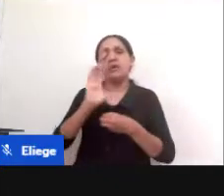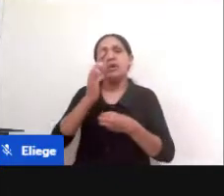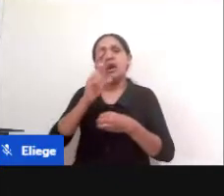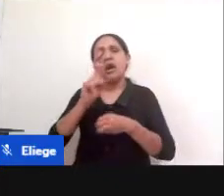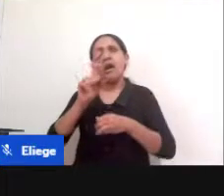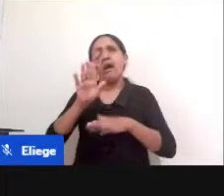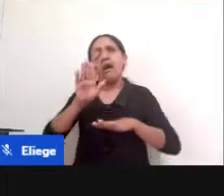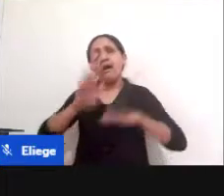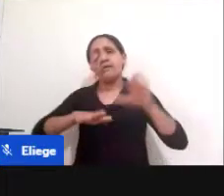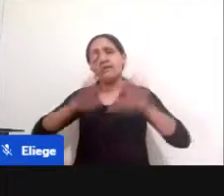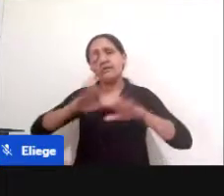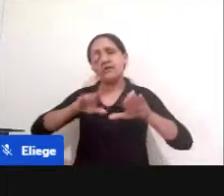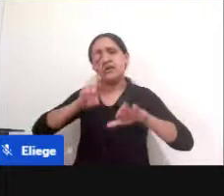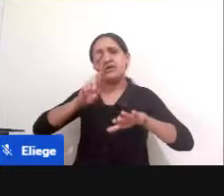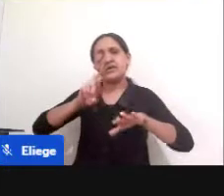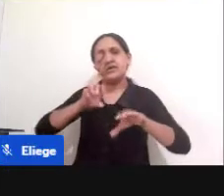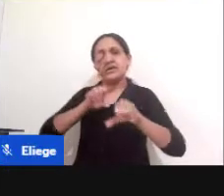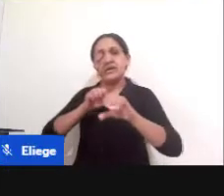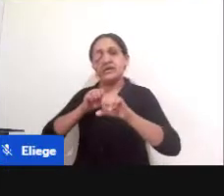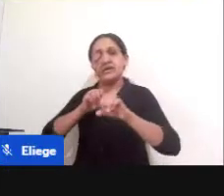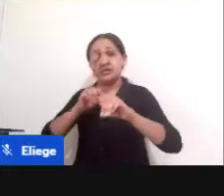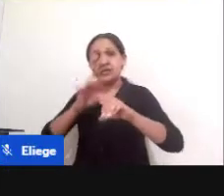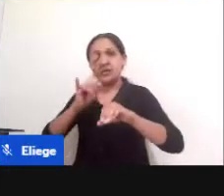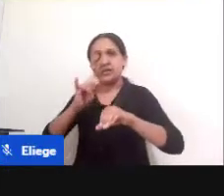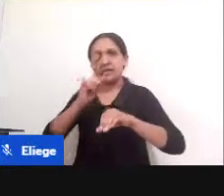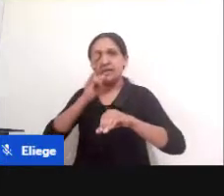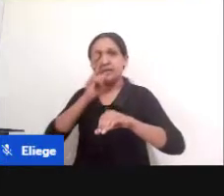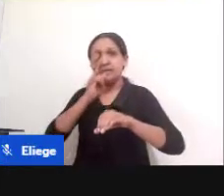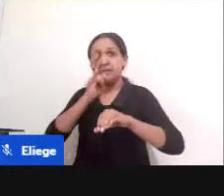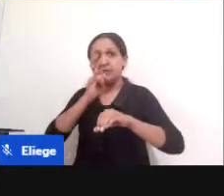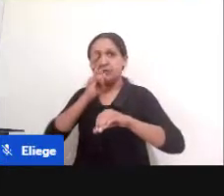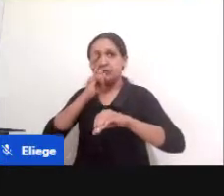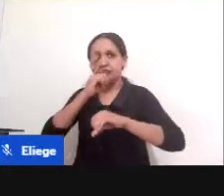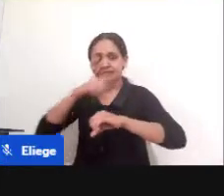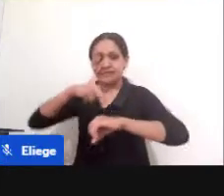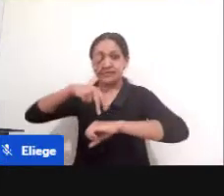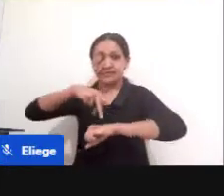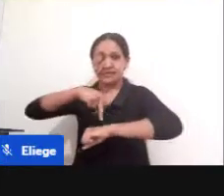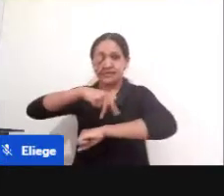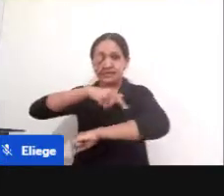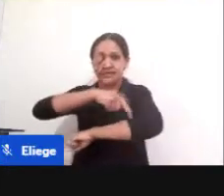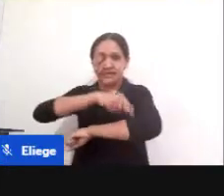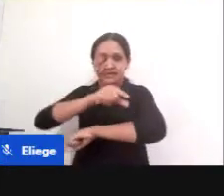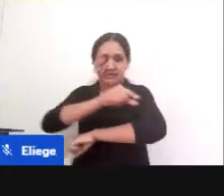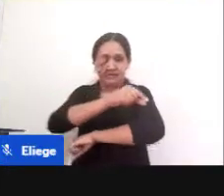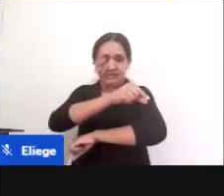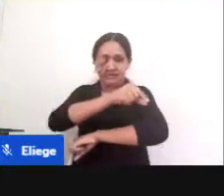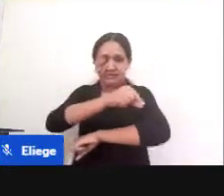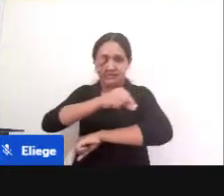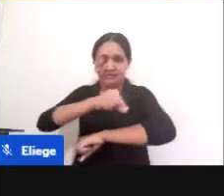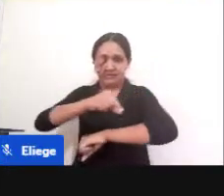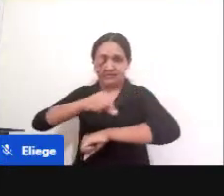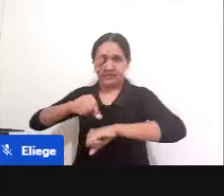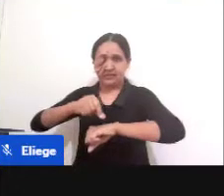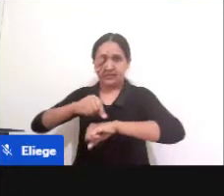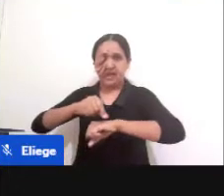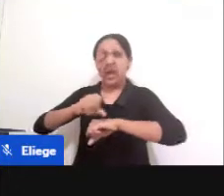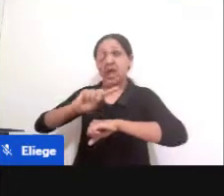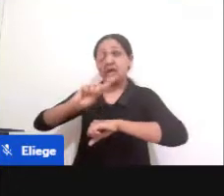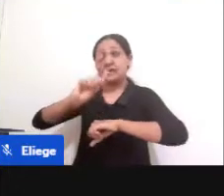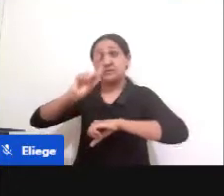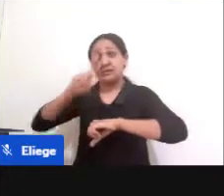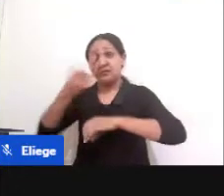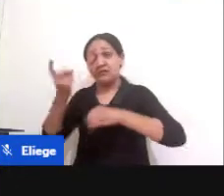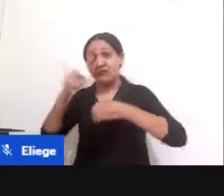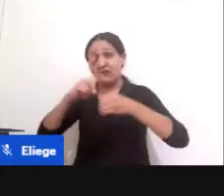a atividade de andar sobre a corda. Aí você vem com outra atividade que não tem nada a ver com o que ele fez lá em casa, na atividade